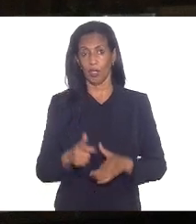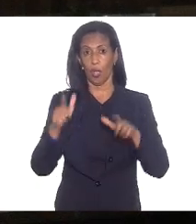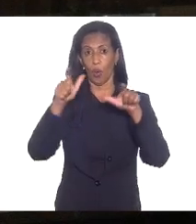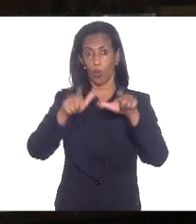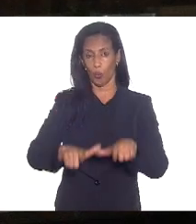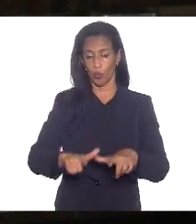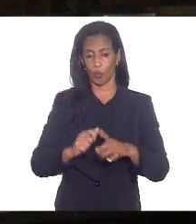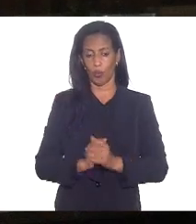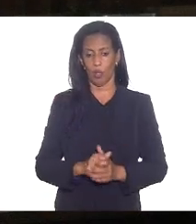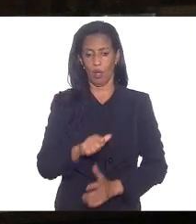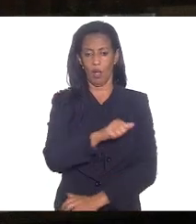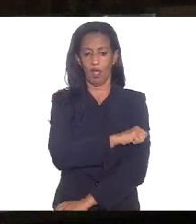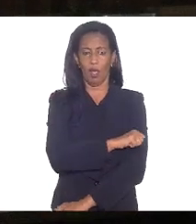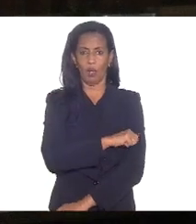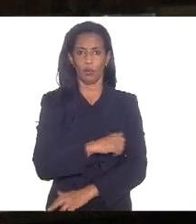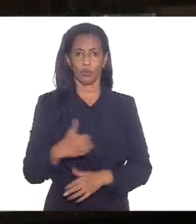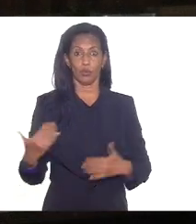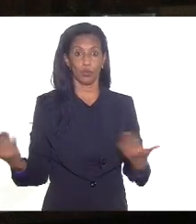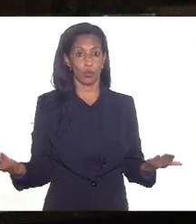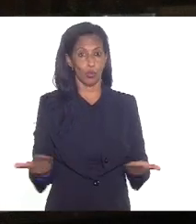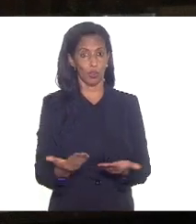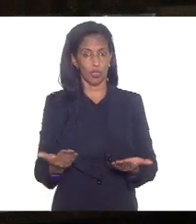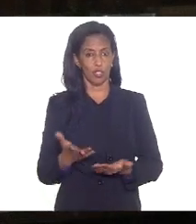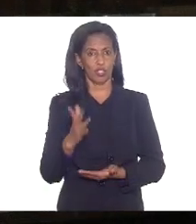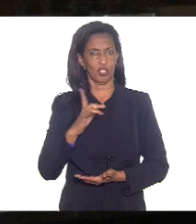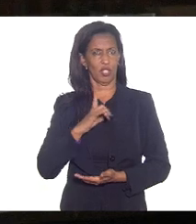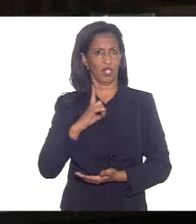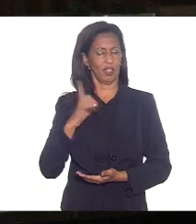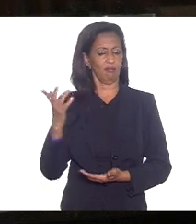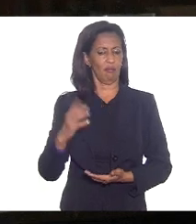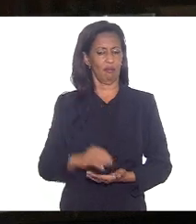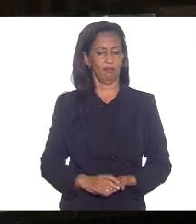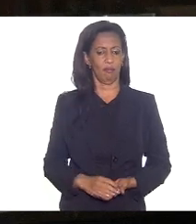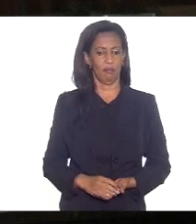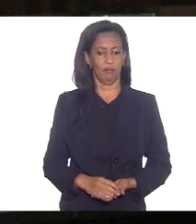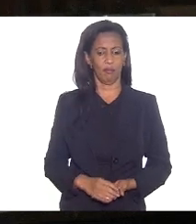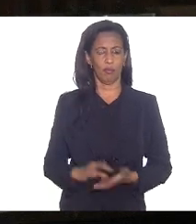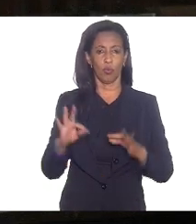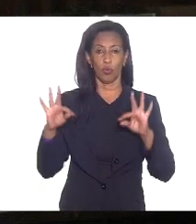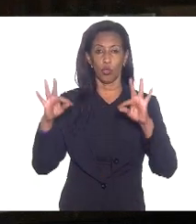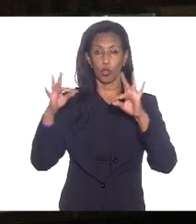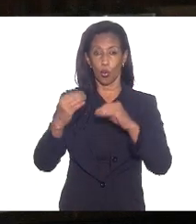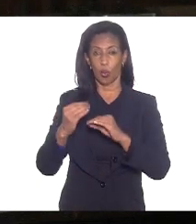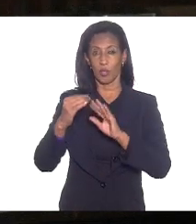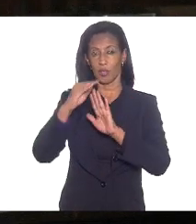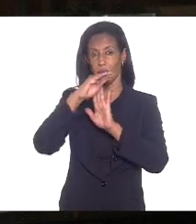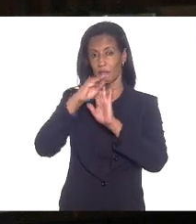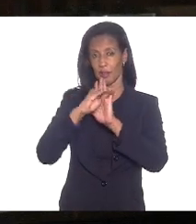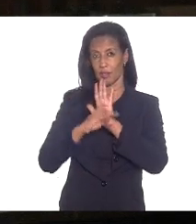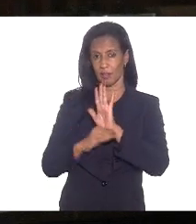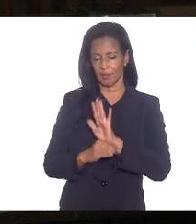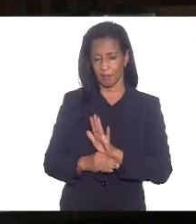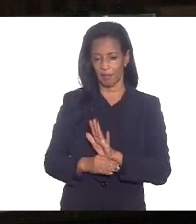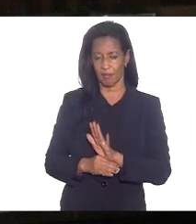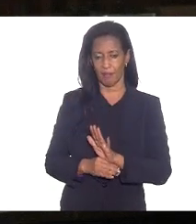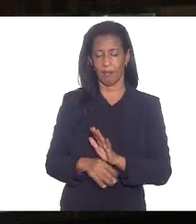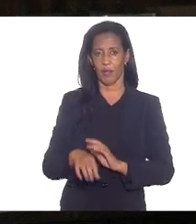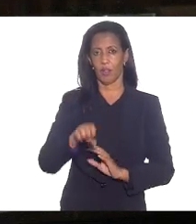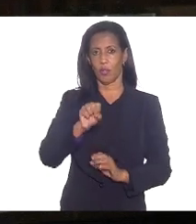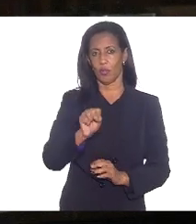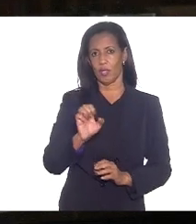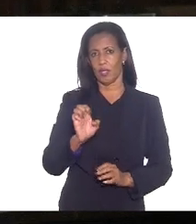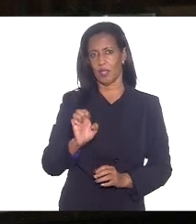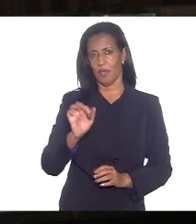aonde alunos hoje já estão prestando todas as etapas no